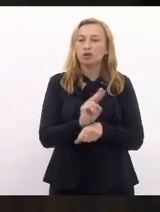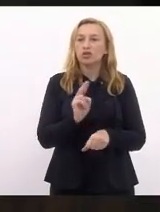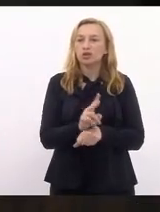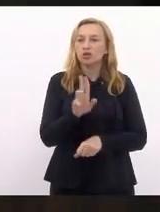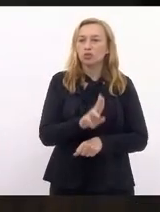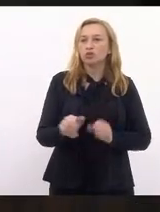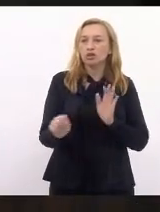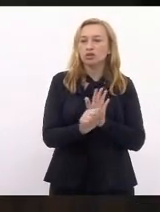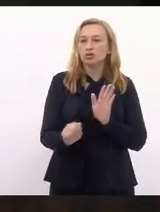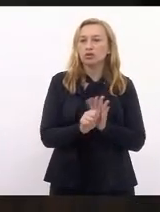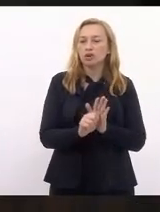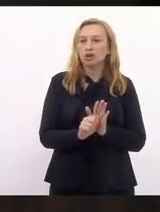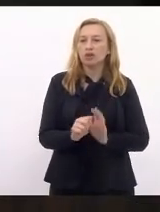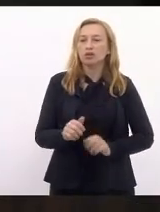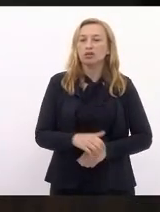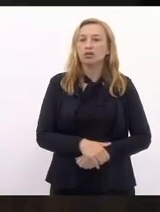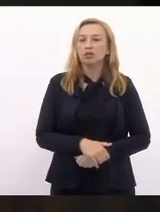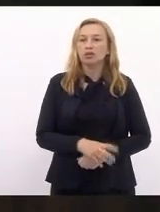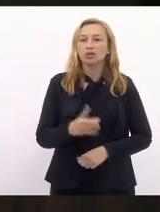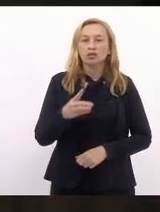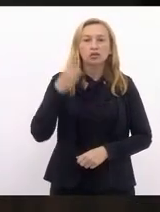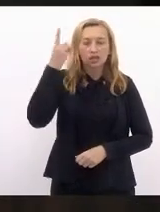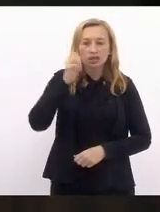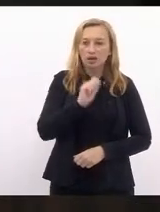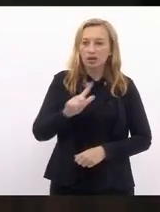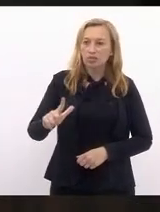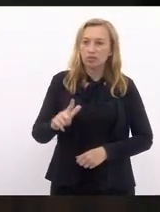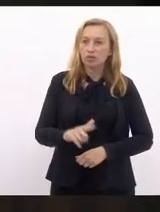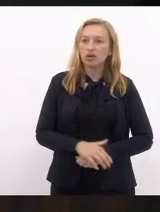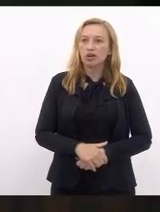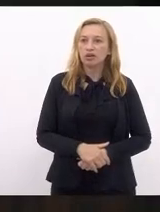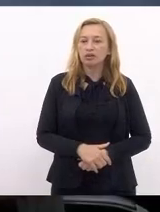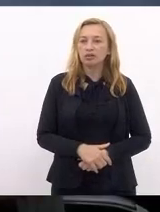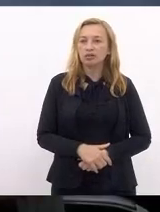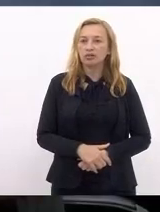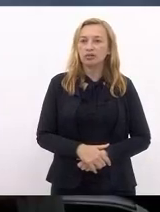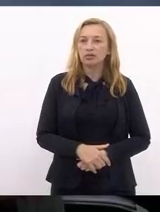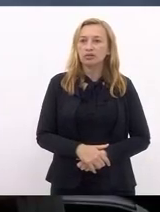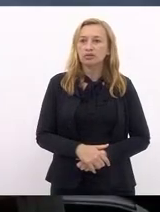ao uso da droga danniel librelon